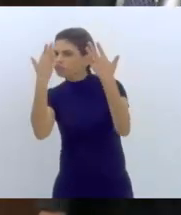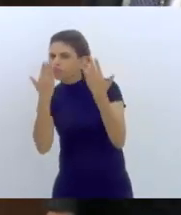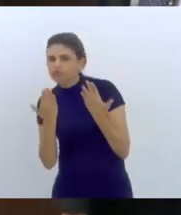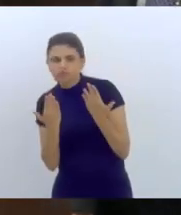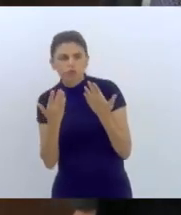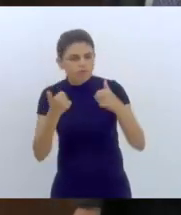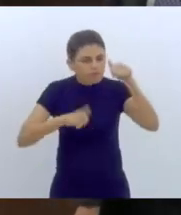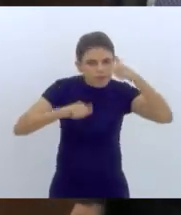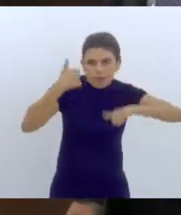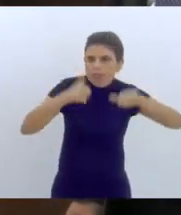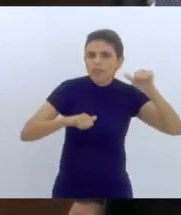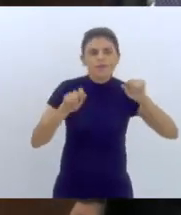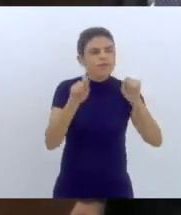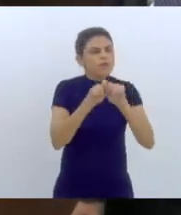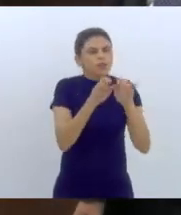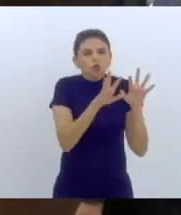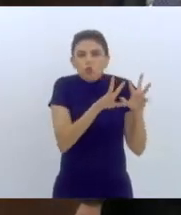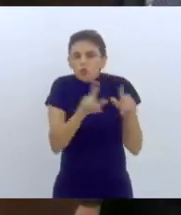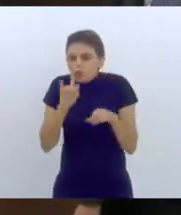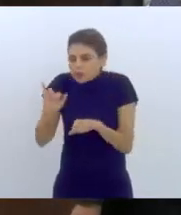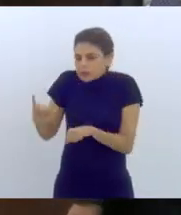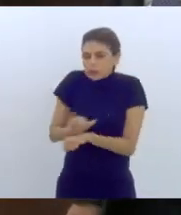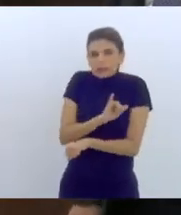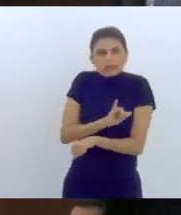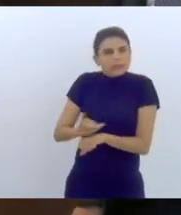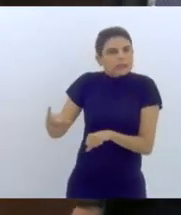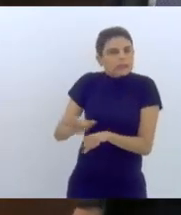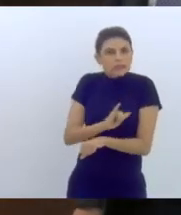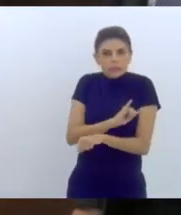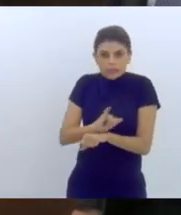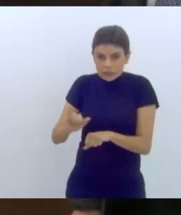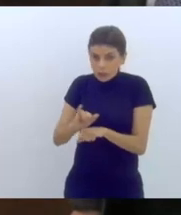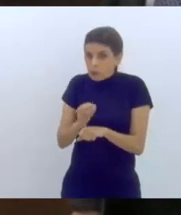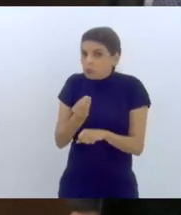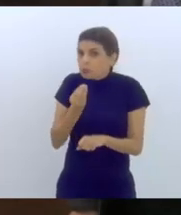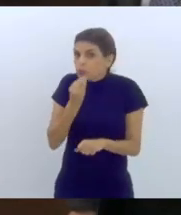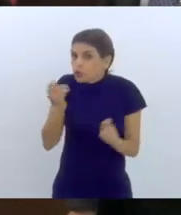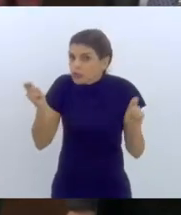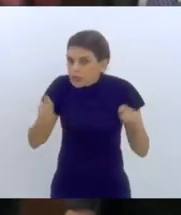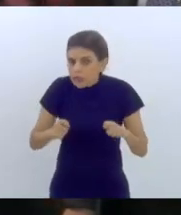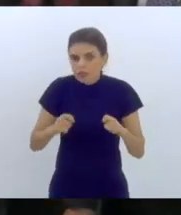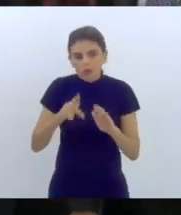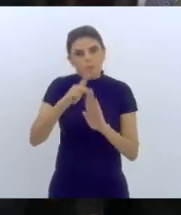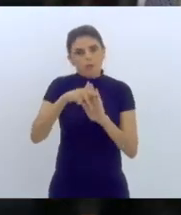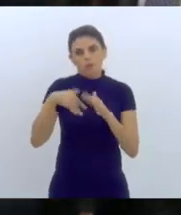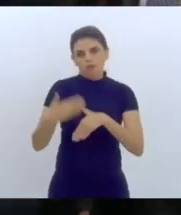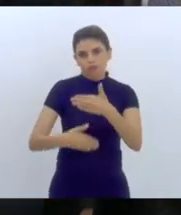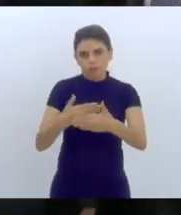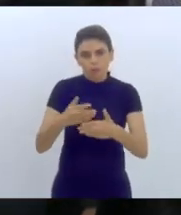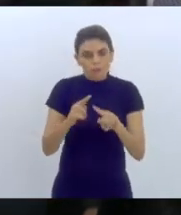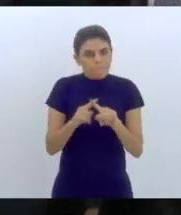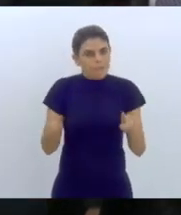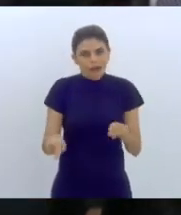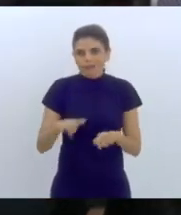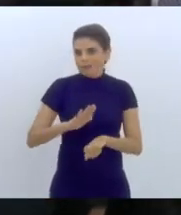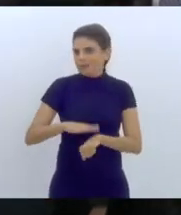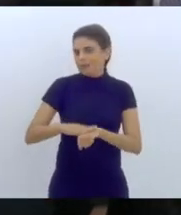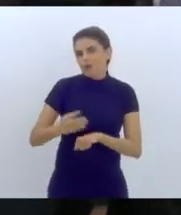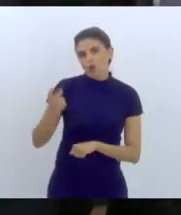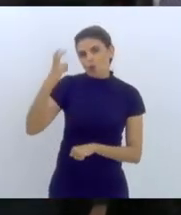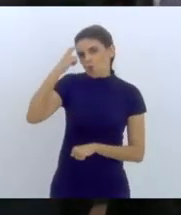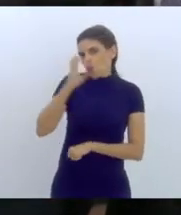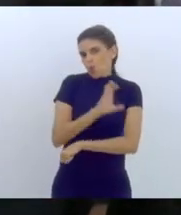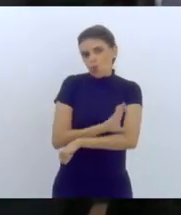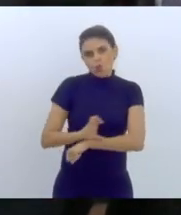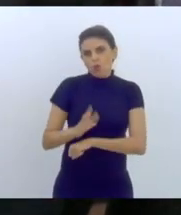de manobra regimental possível para impedir que aquele projeto avance. Mas não é essa a cultura que tem sido adotada